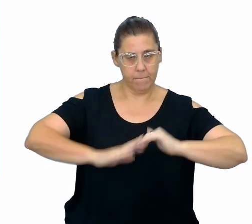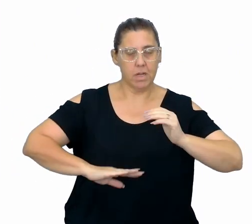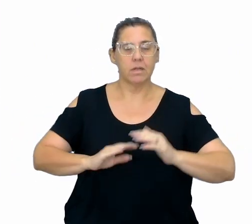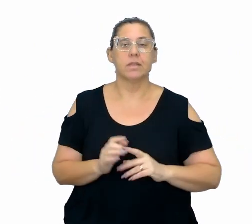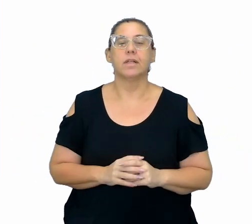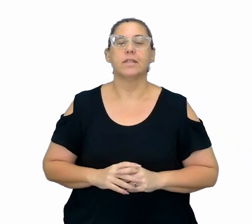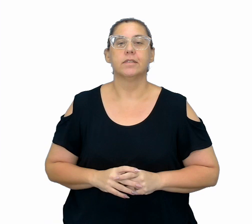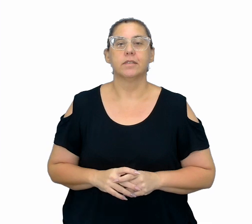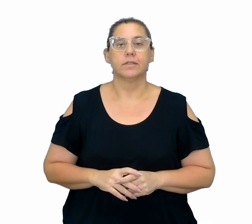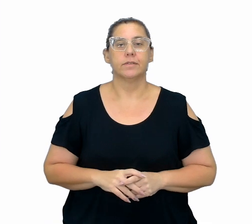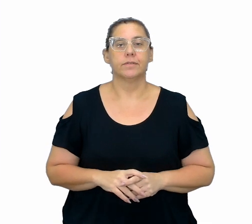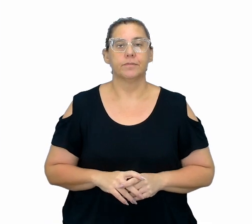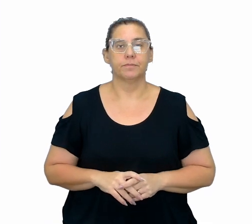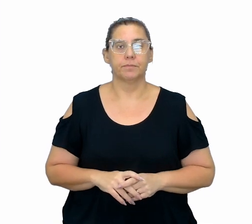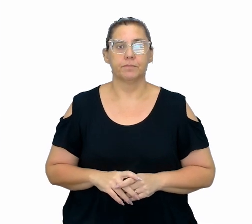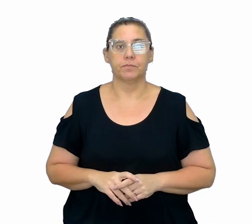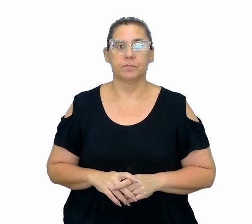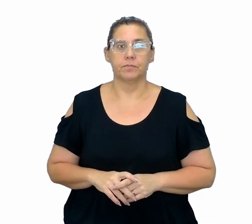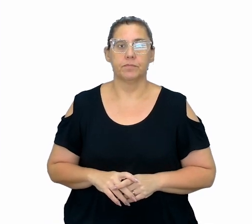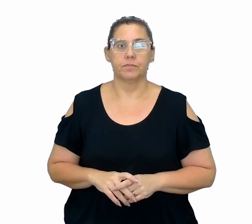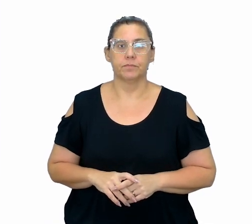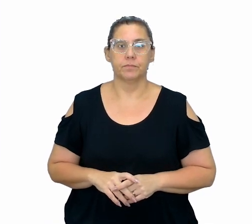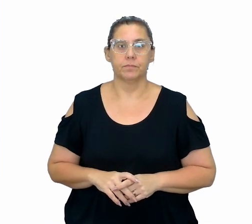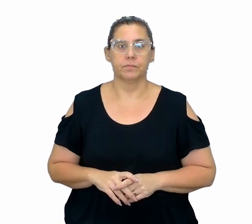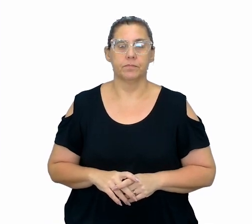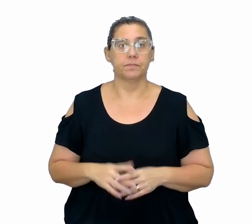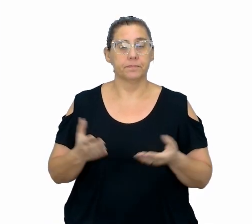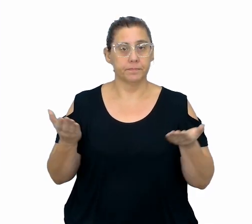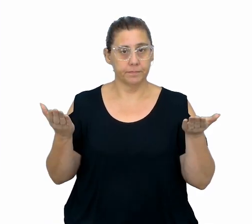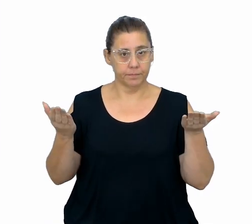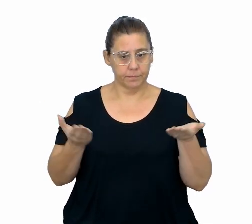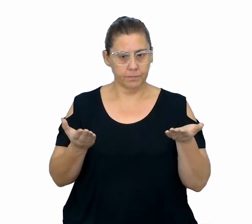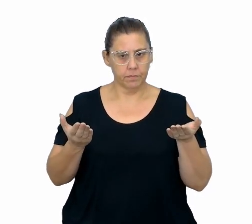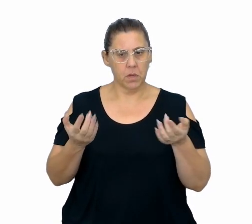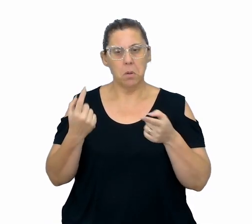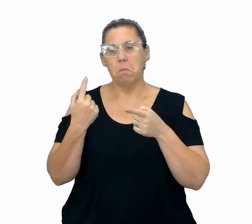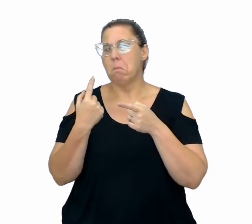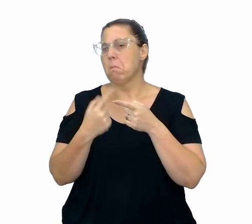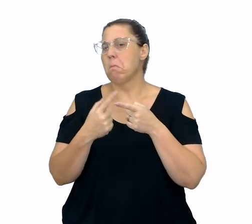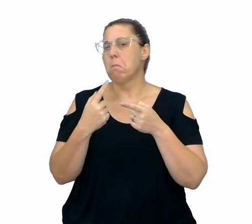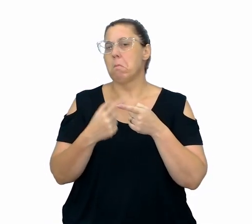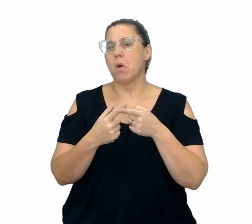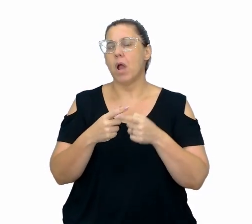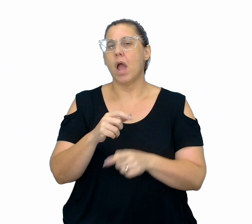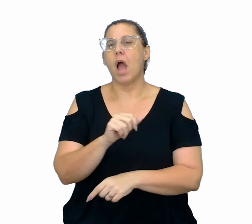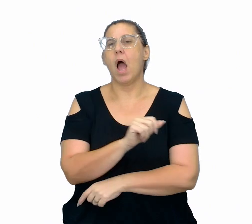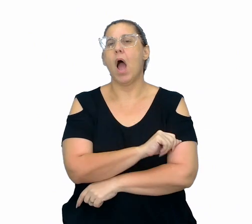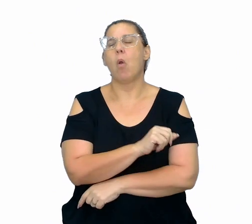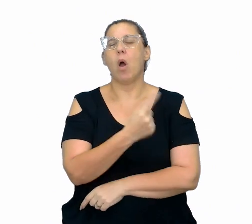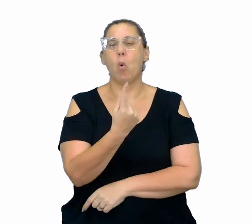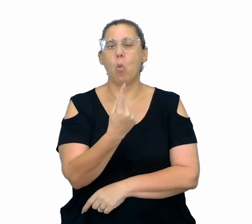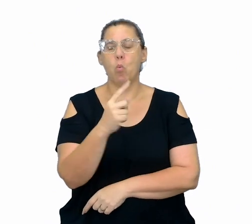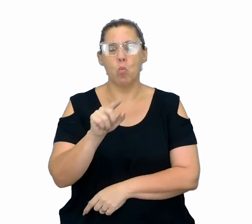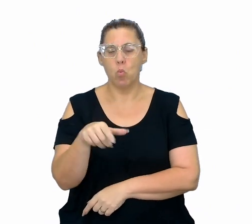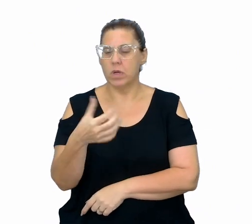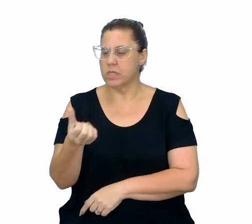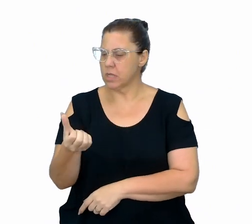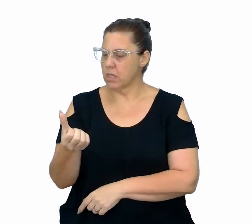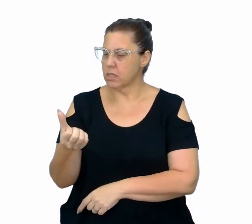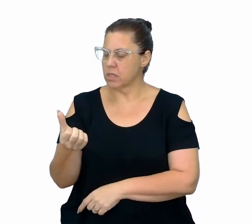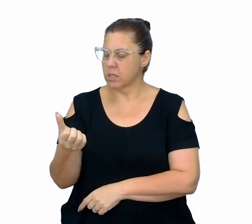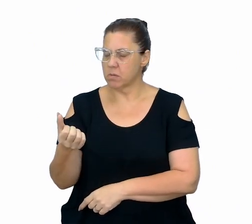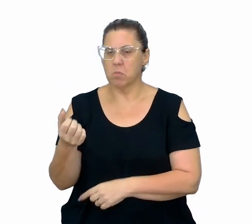essa atividade favorece. Agora, por que as aulas 1 e 6, né? O que elas têm em